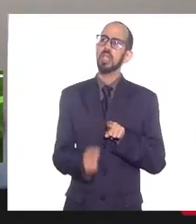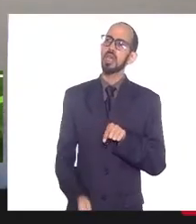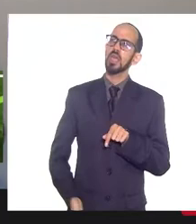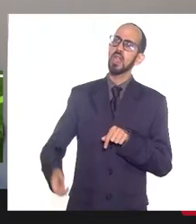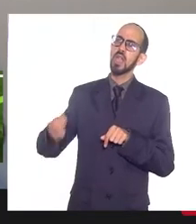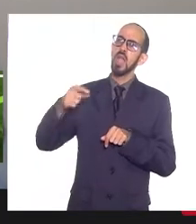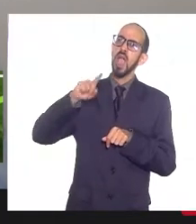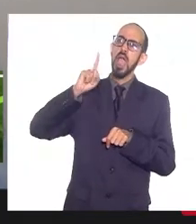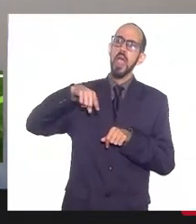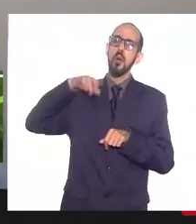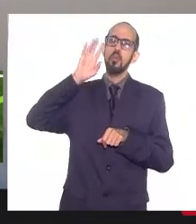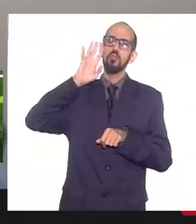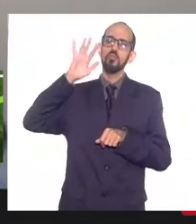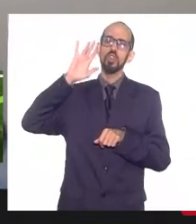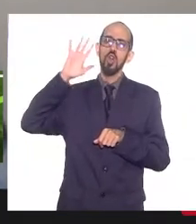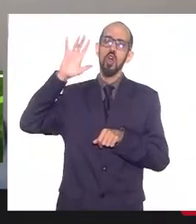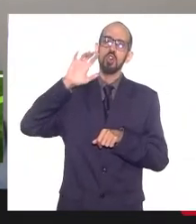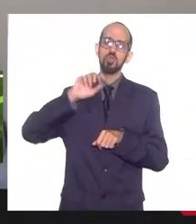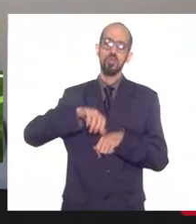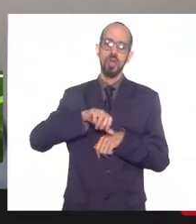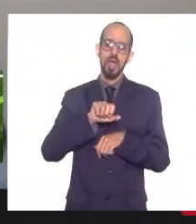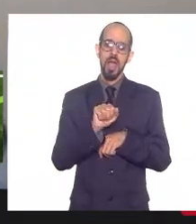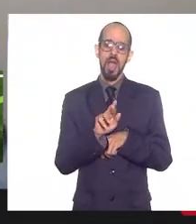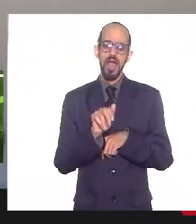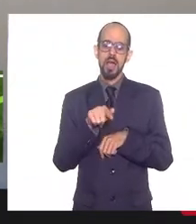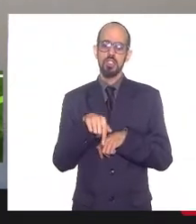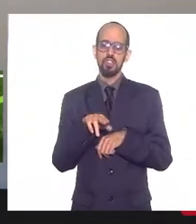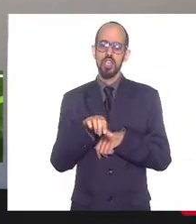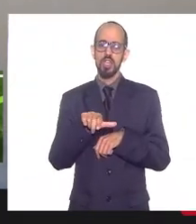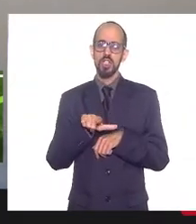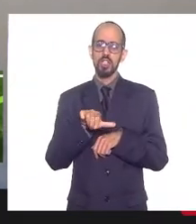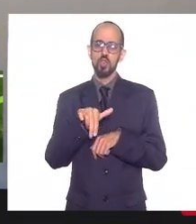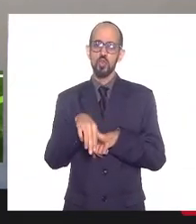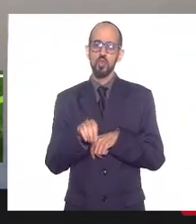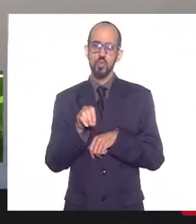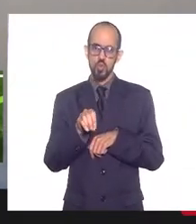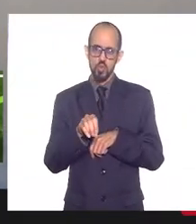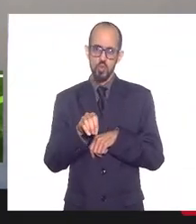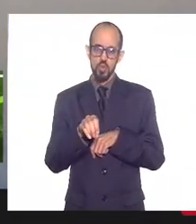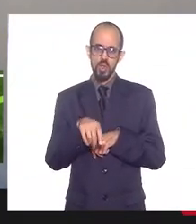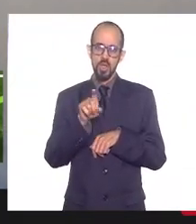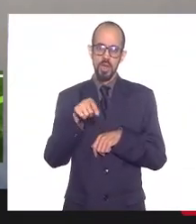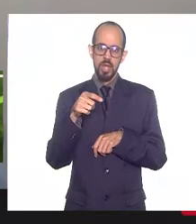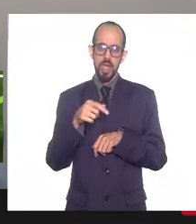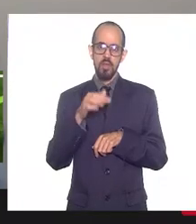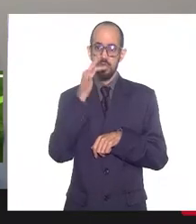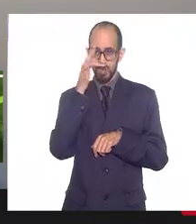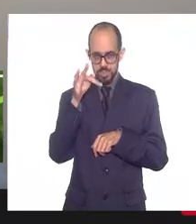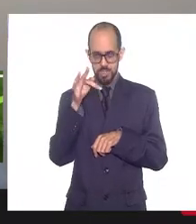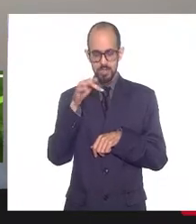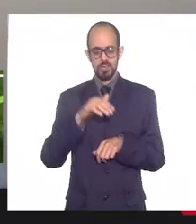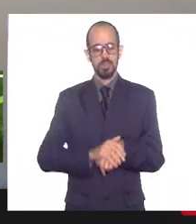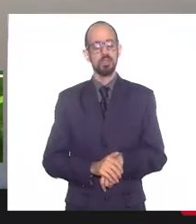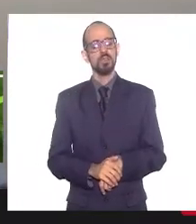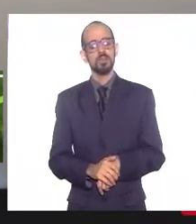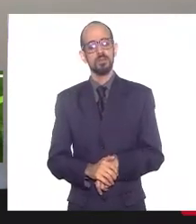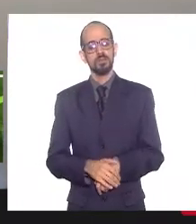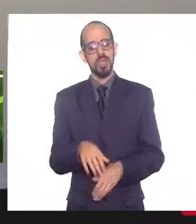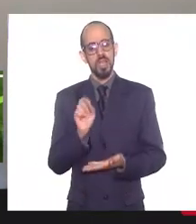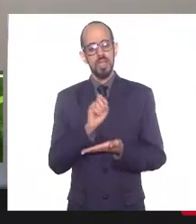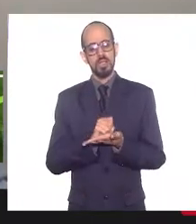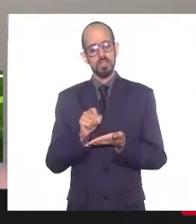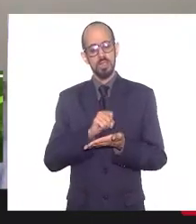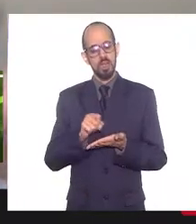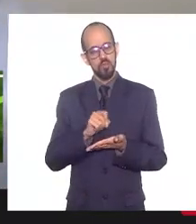um filósofo argelino de nascimento e francês depois de naturalidade, Luiz Althusser, né, que escreveu